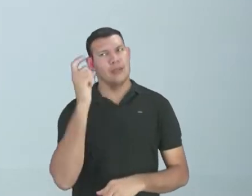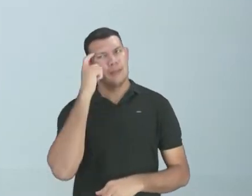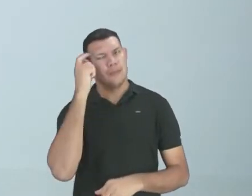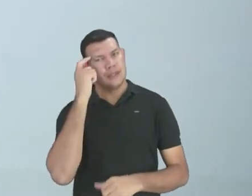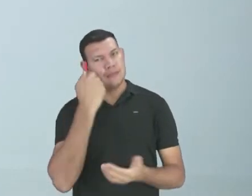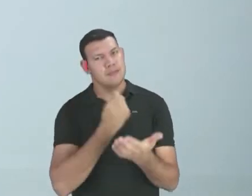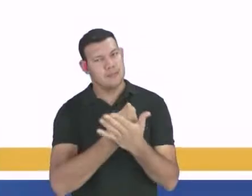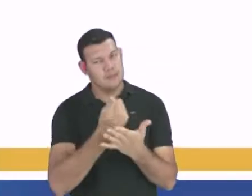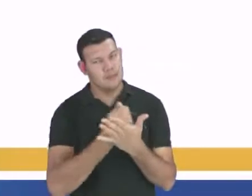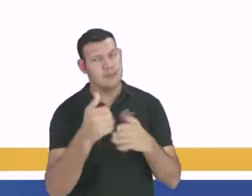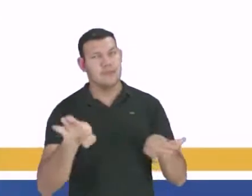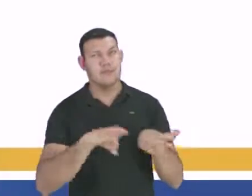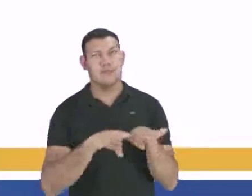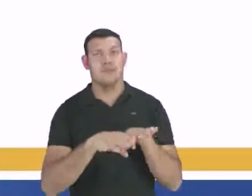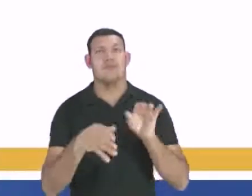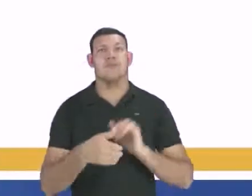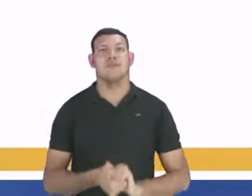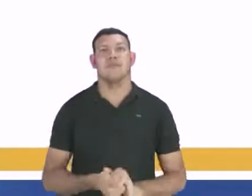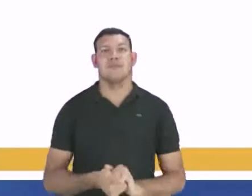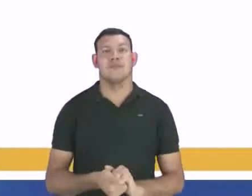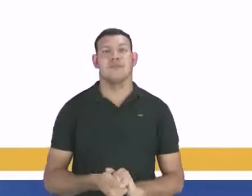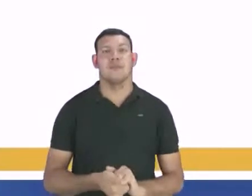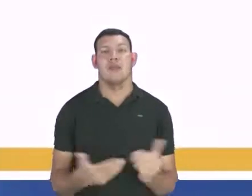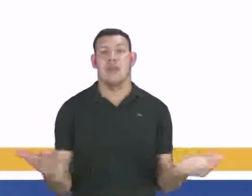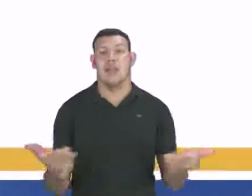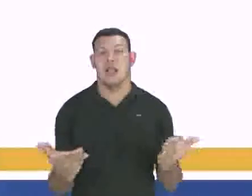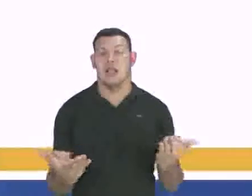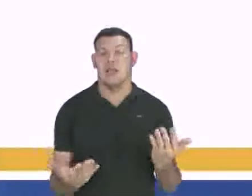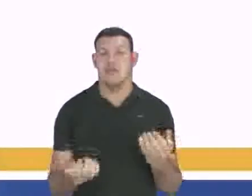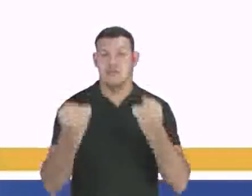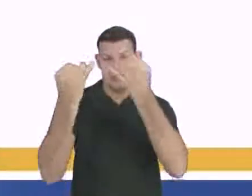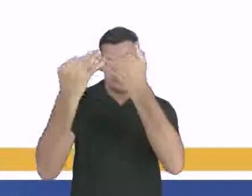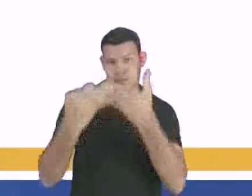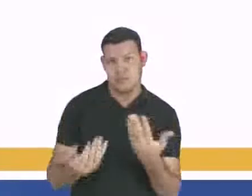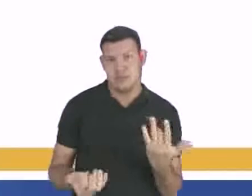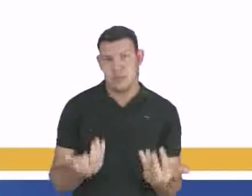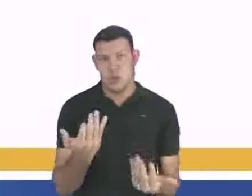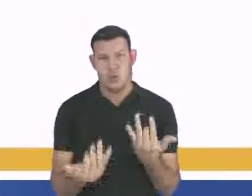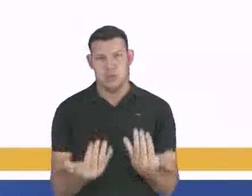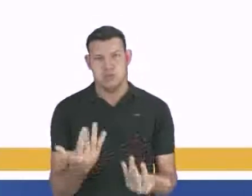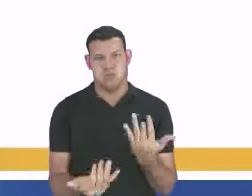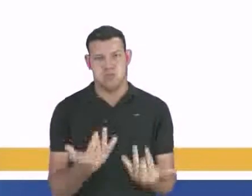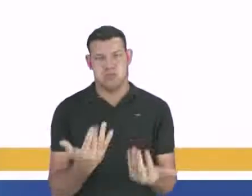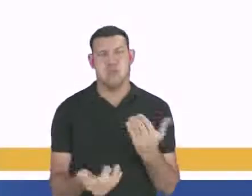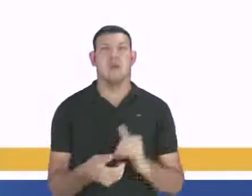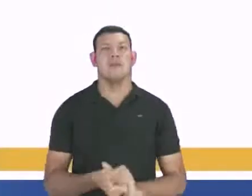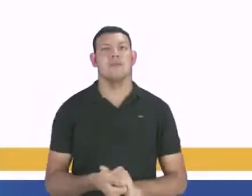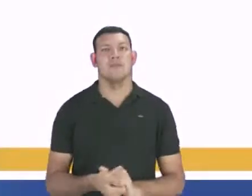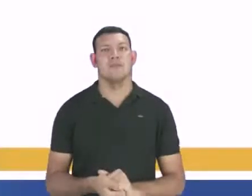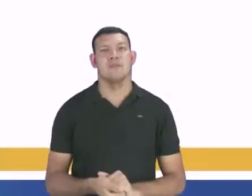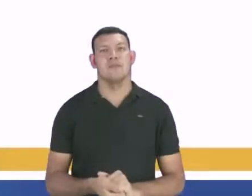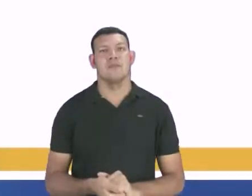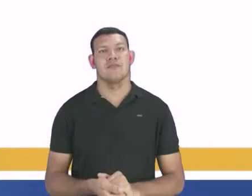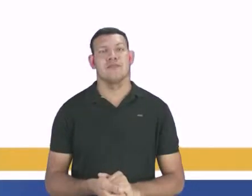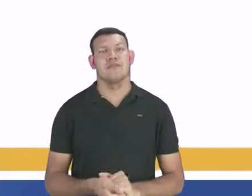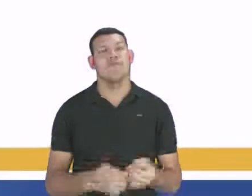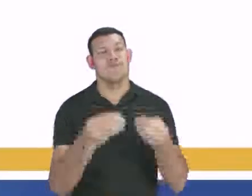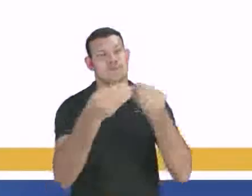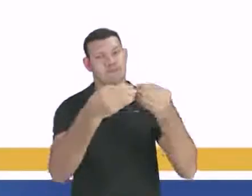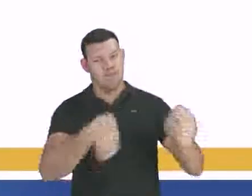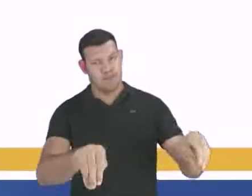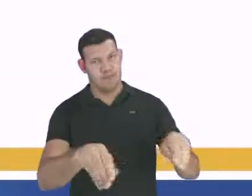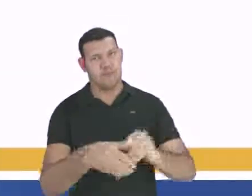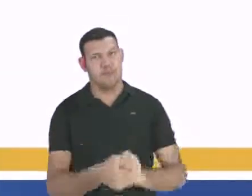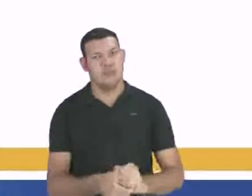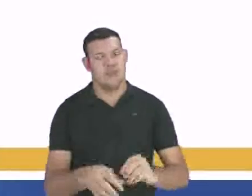agir. Vamos começar falando das queimadas, tá? As queimadas, né, elas têm como consequências